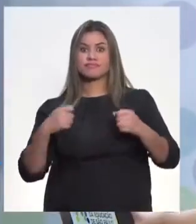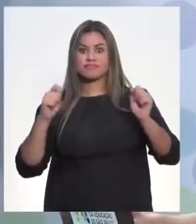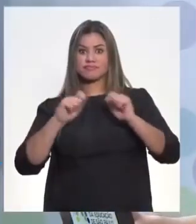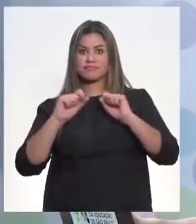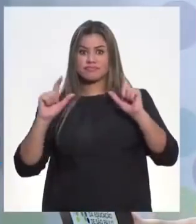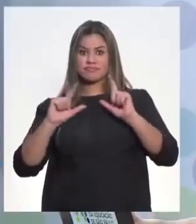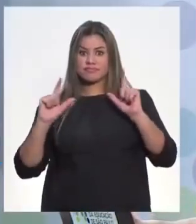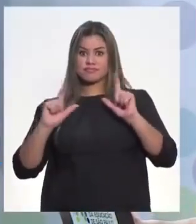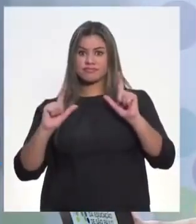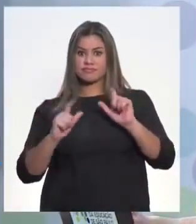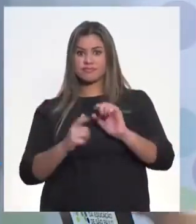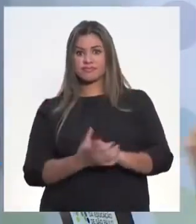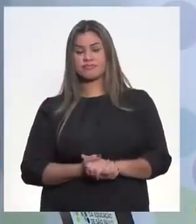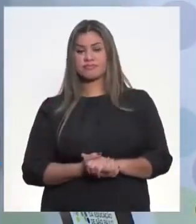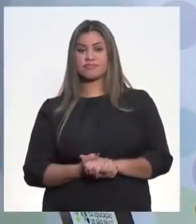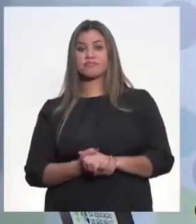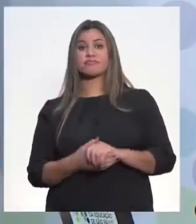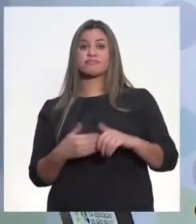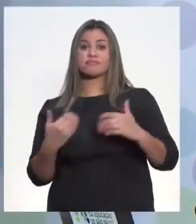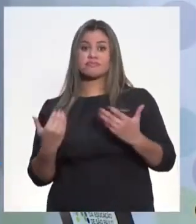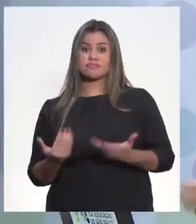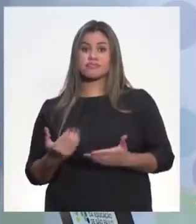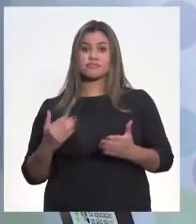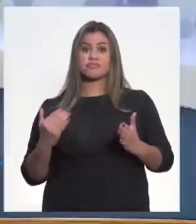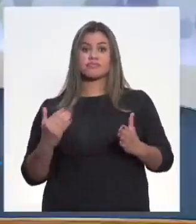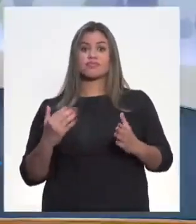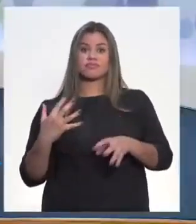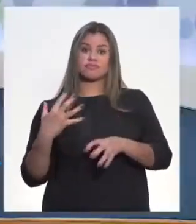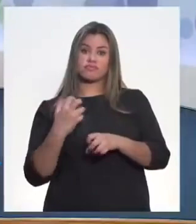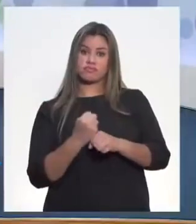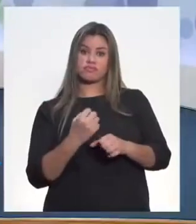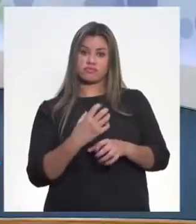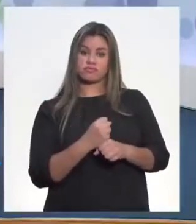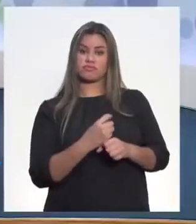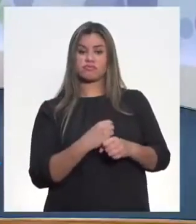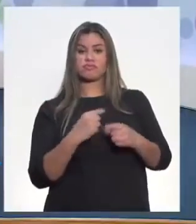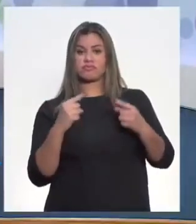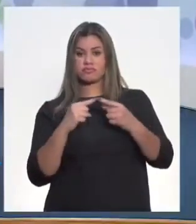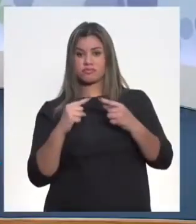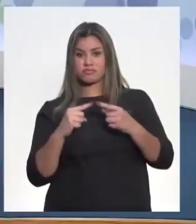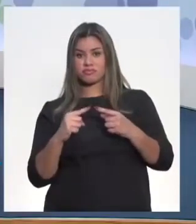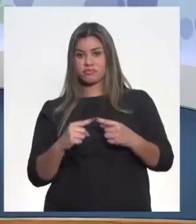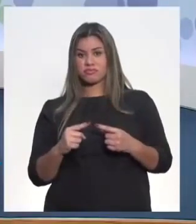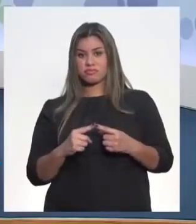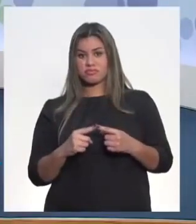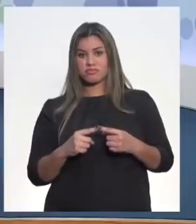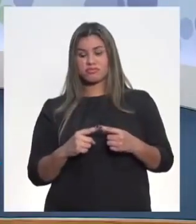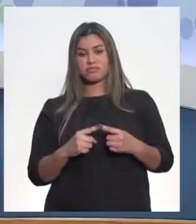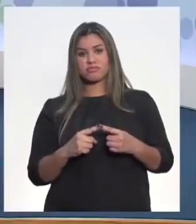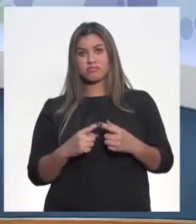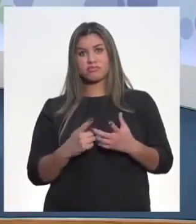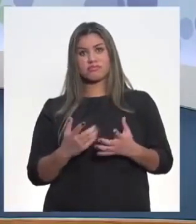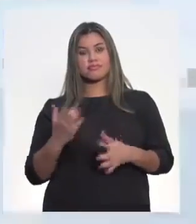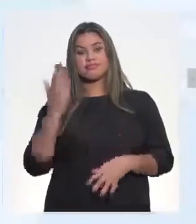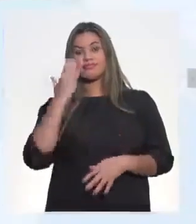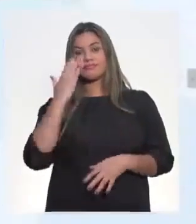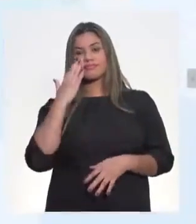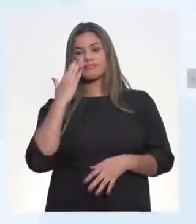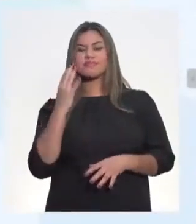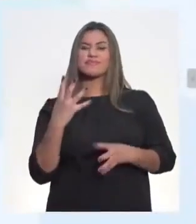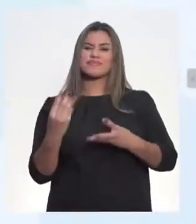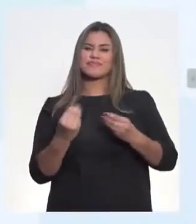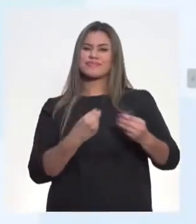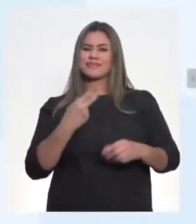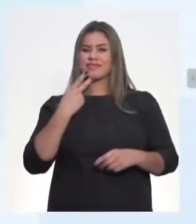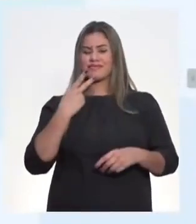Então, além da questão do cálculo, como nesse caso a gente fez para poder saber, tudo bem que muita gente colocou no chat e